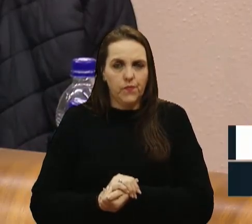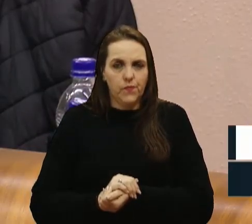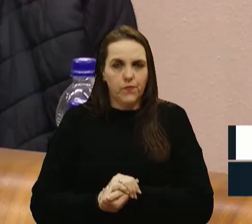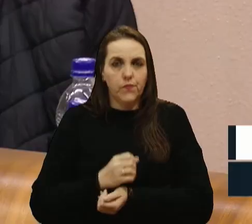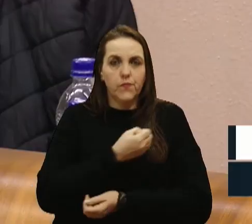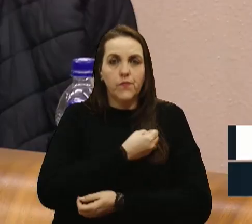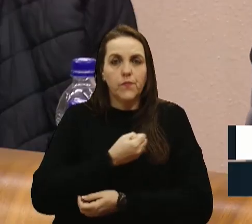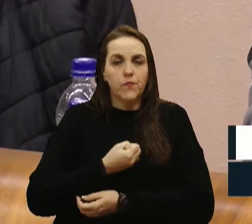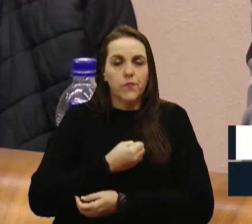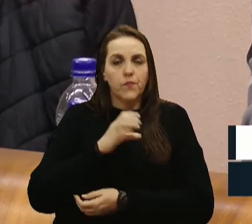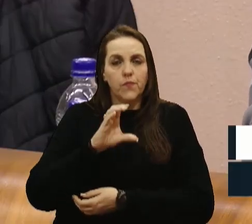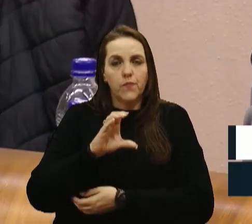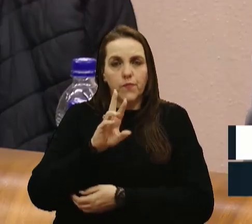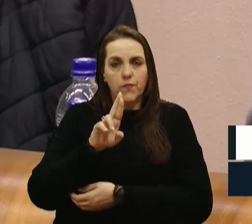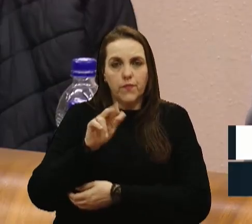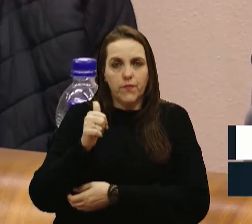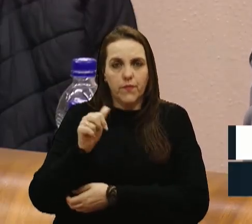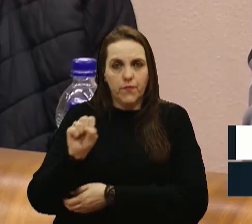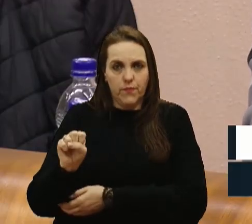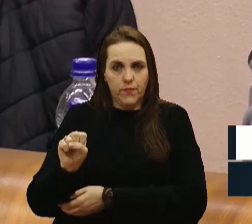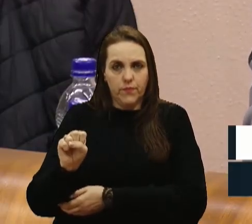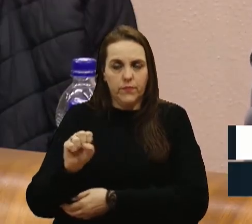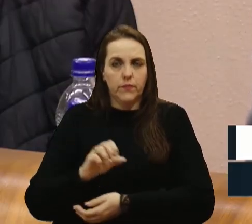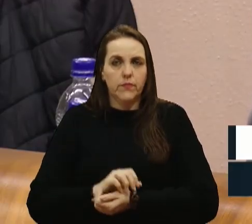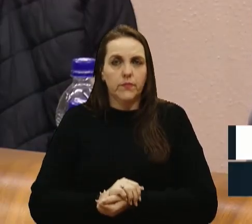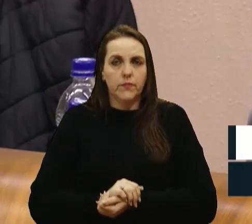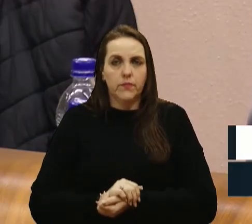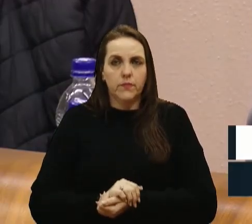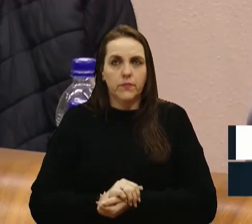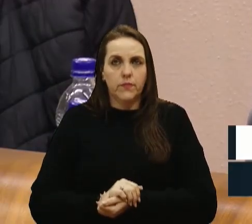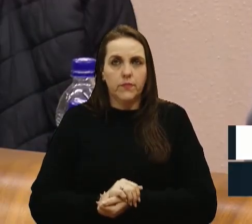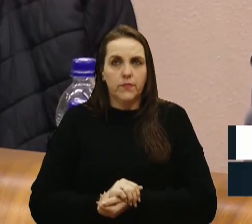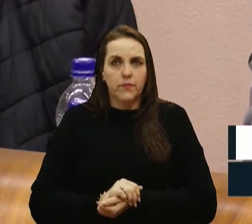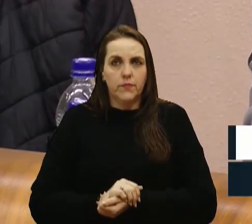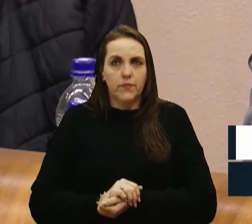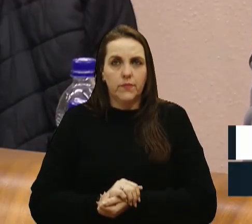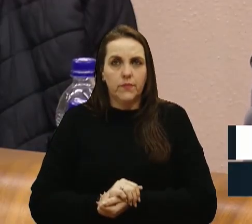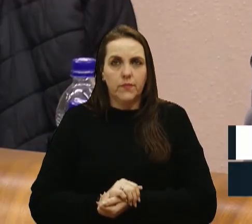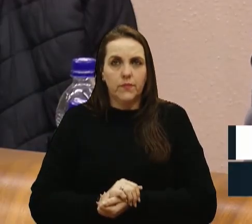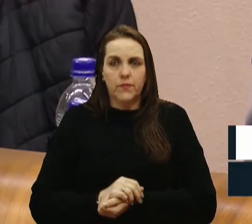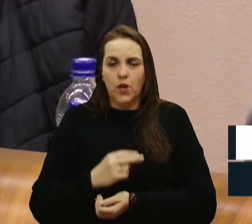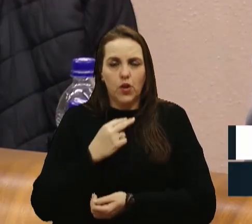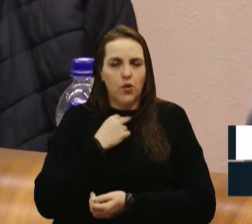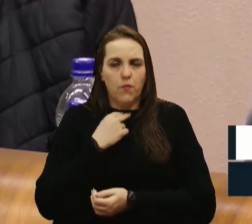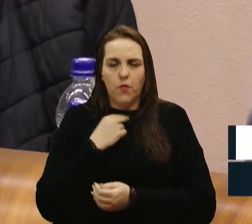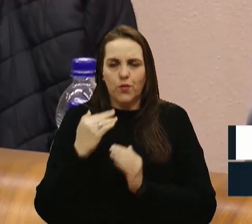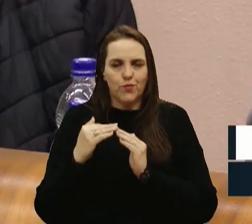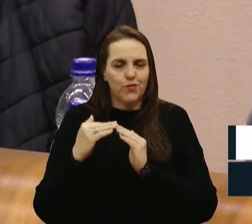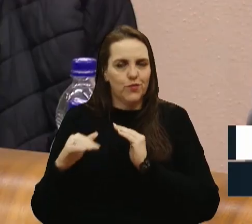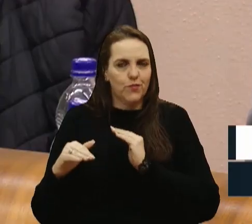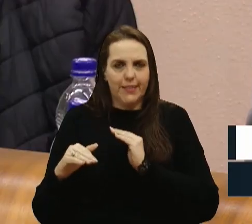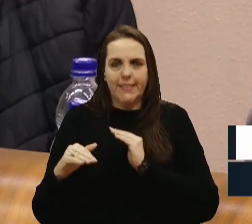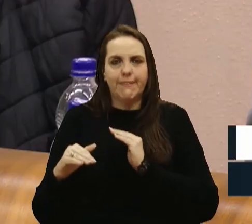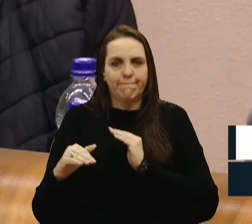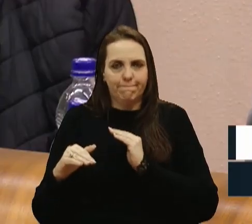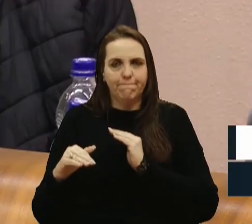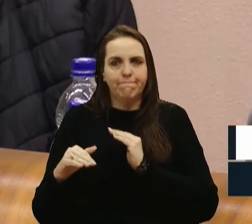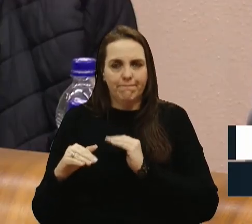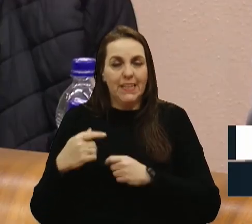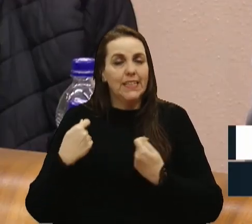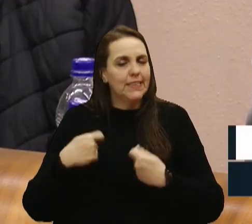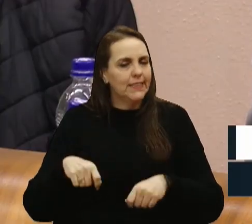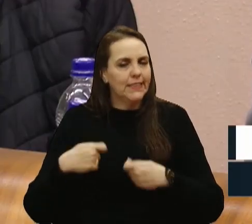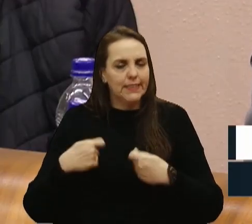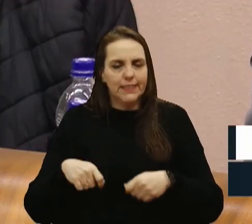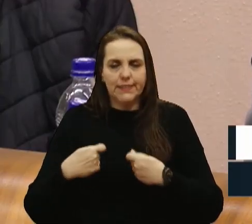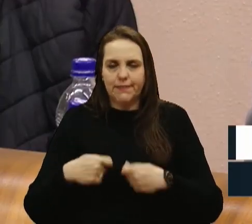Número de CRAS. Nossa, eu não poderia, vereadora Rose, discordar absolutamente da necessidade do